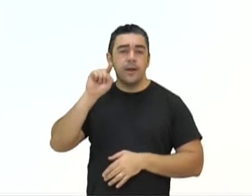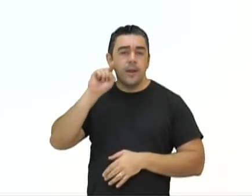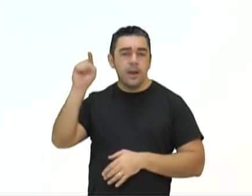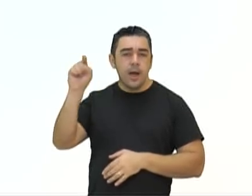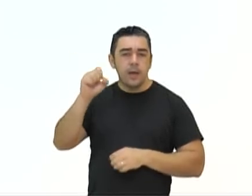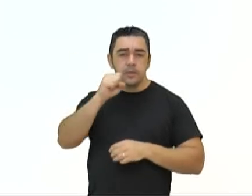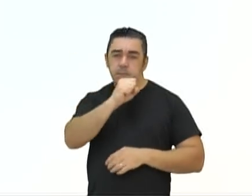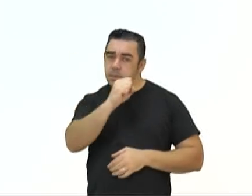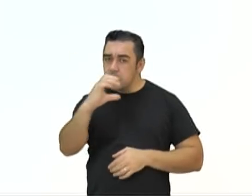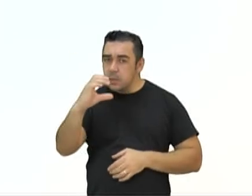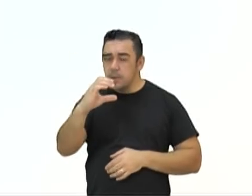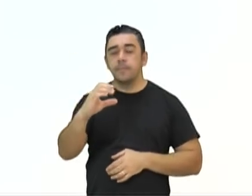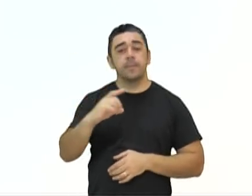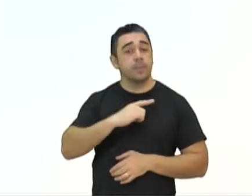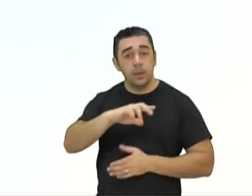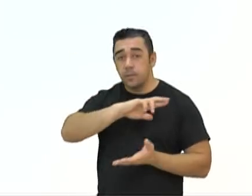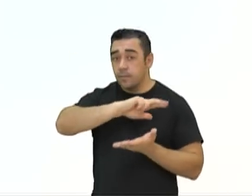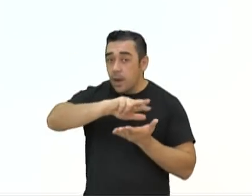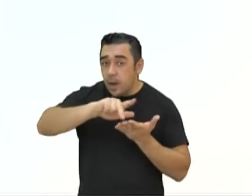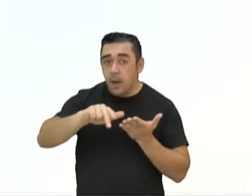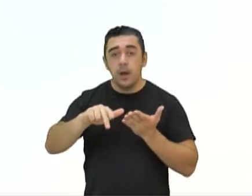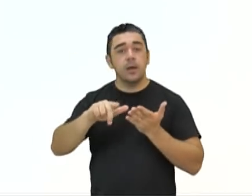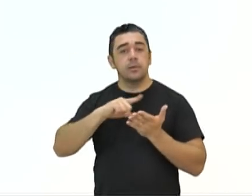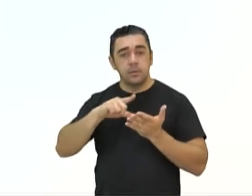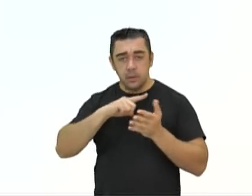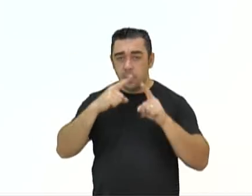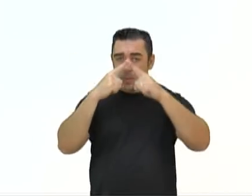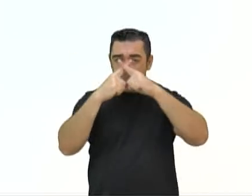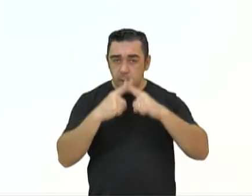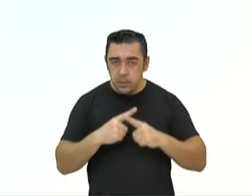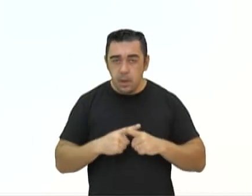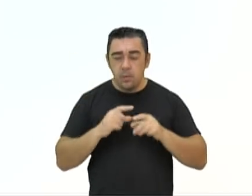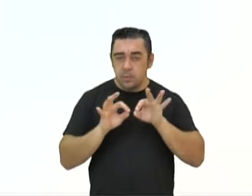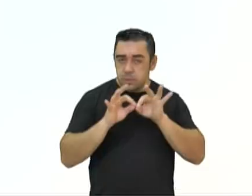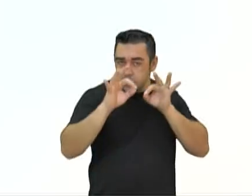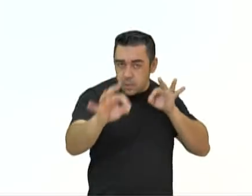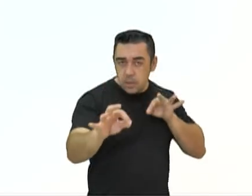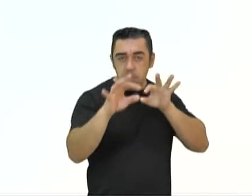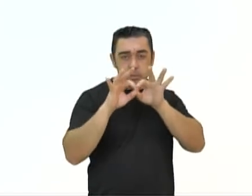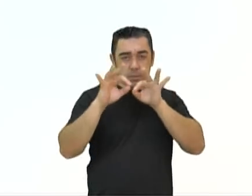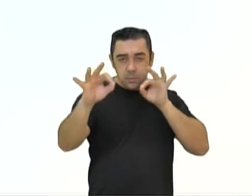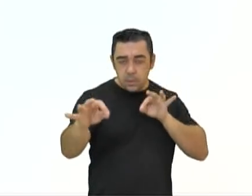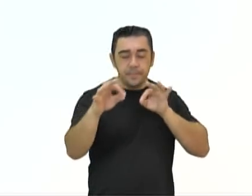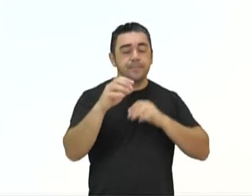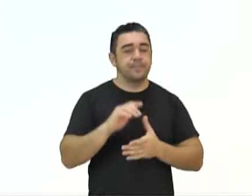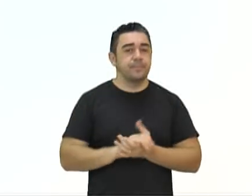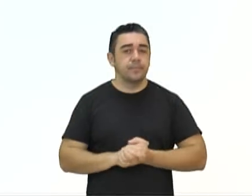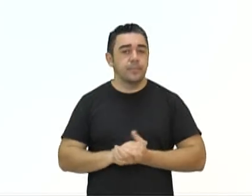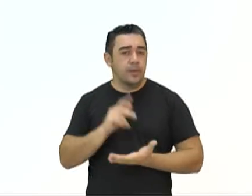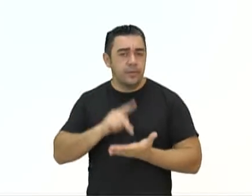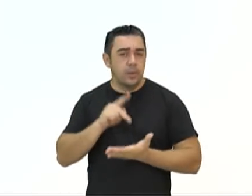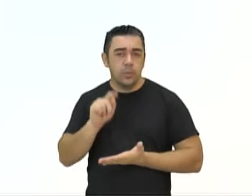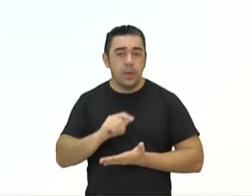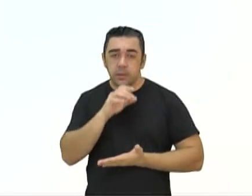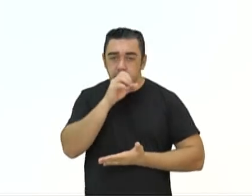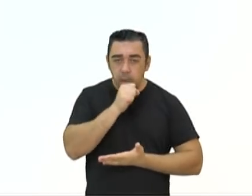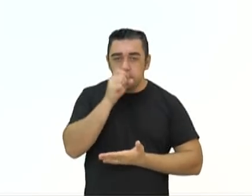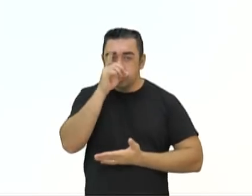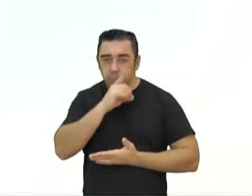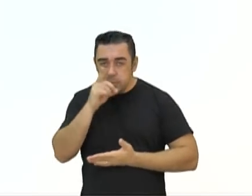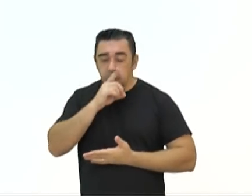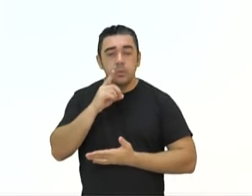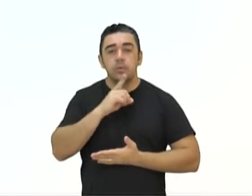provas, várias travessias e várias distâncias. Na verdade, é um final de semana inteiro de